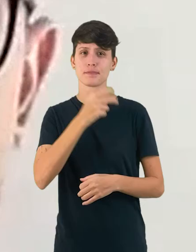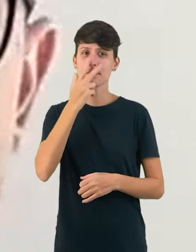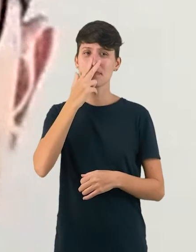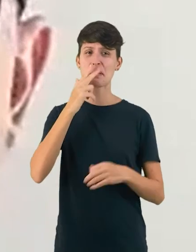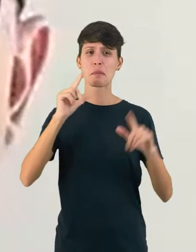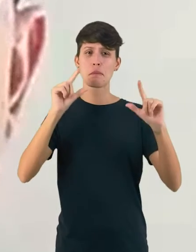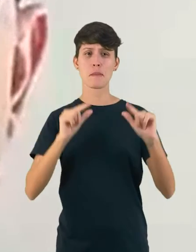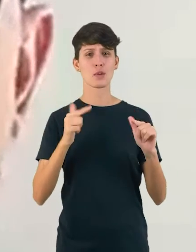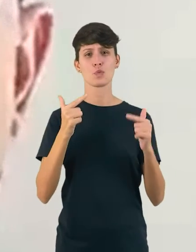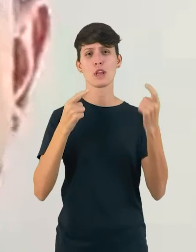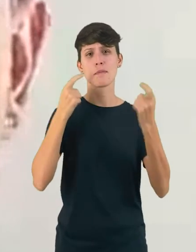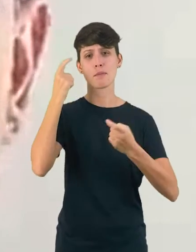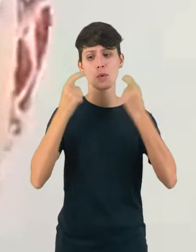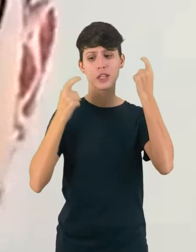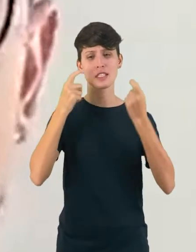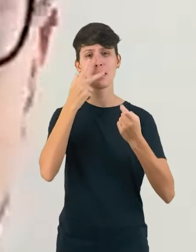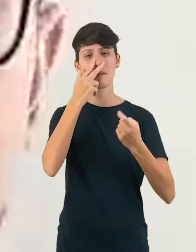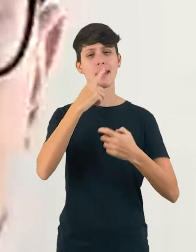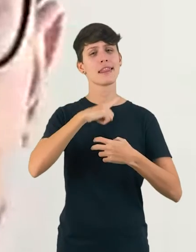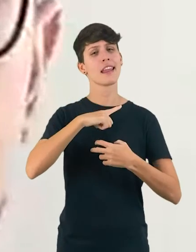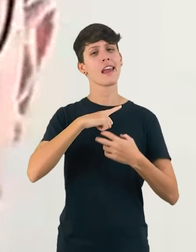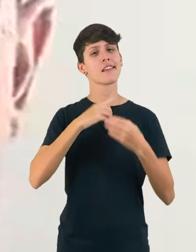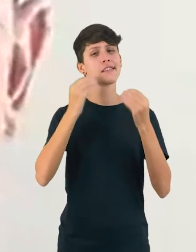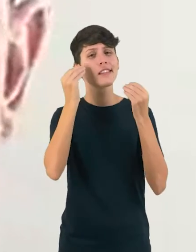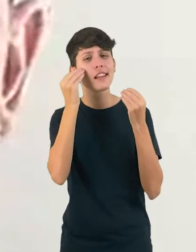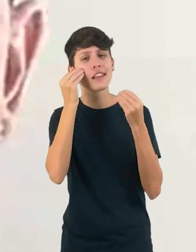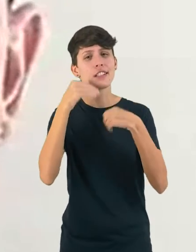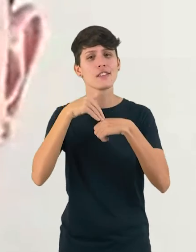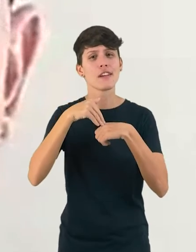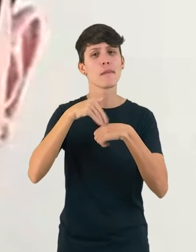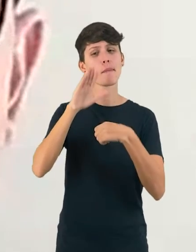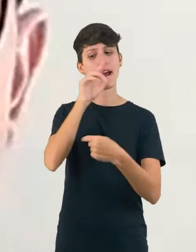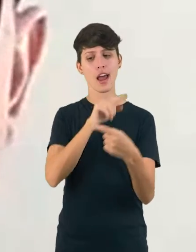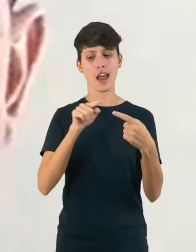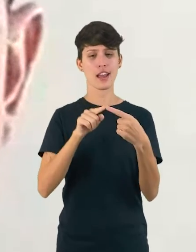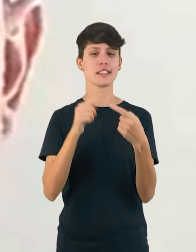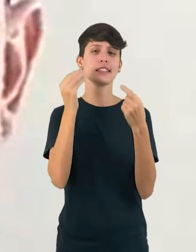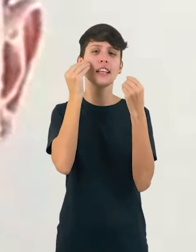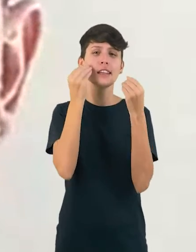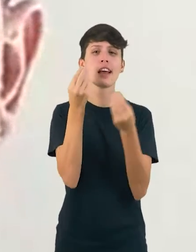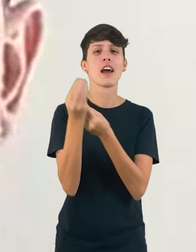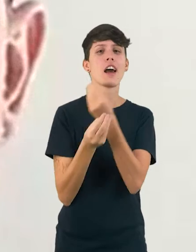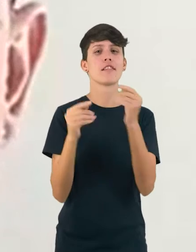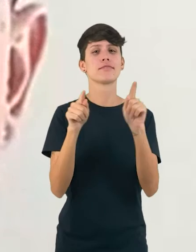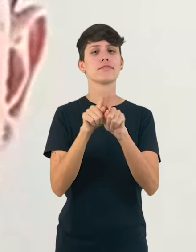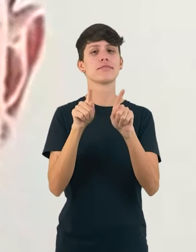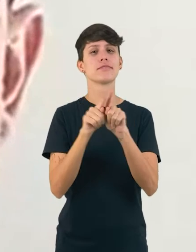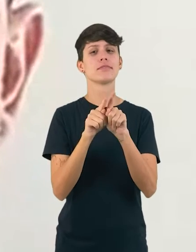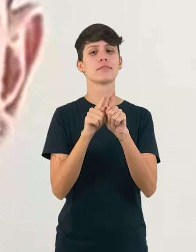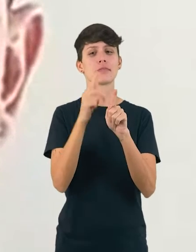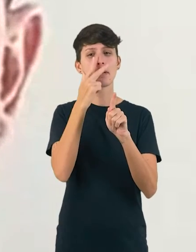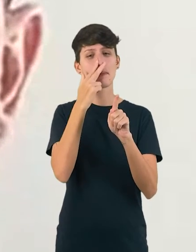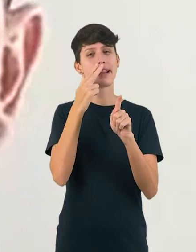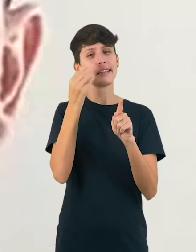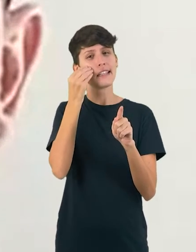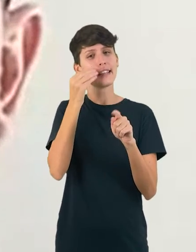alguém querida, parece que é cada vez menor, né? Existe uma tentativa cada vez maior